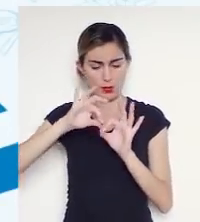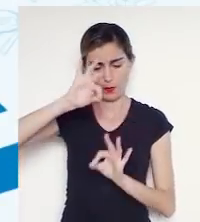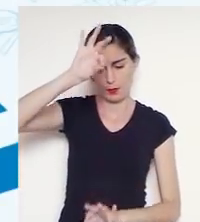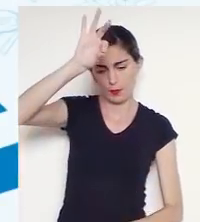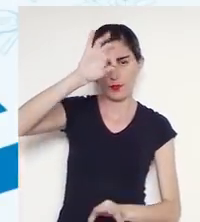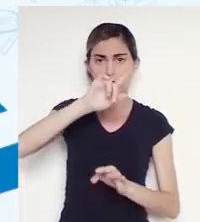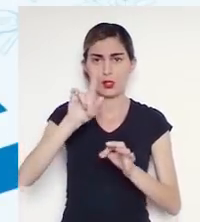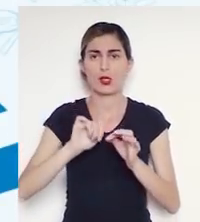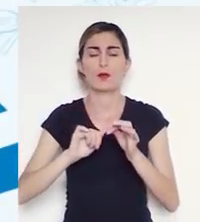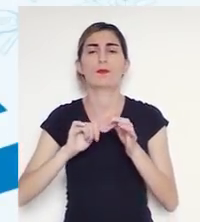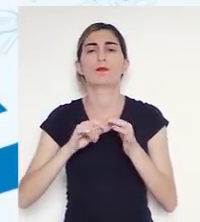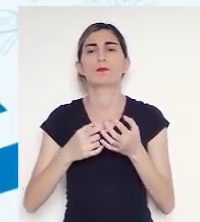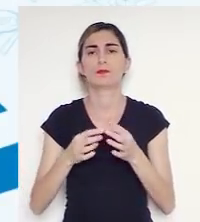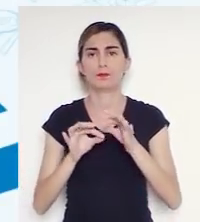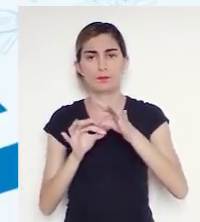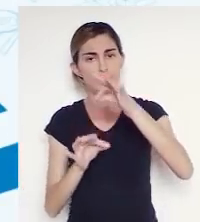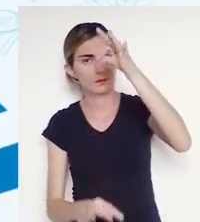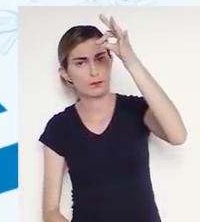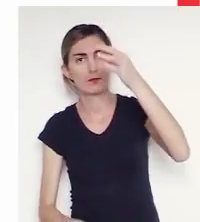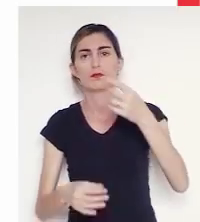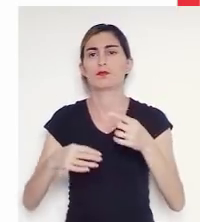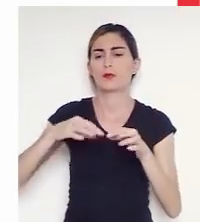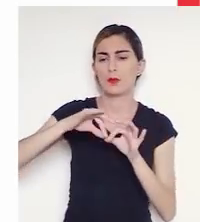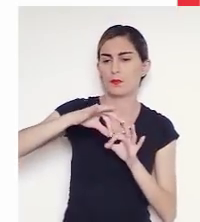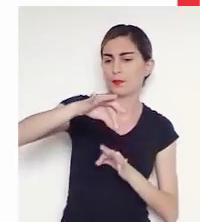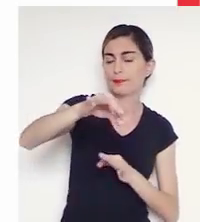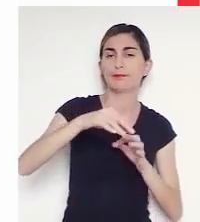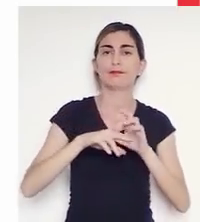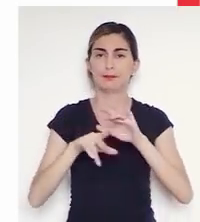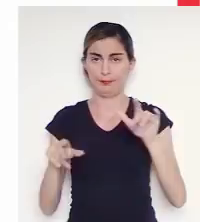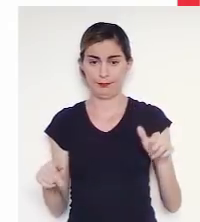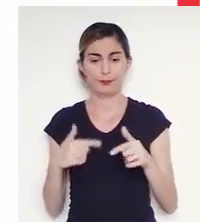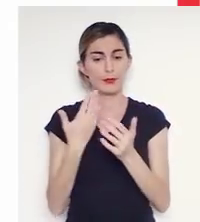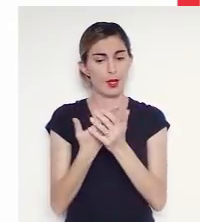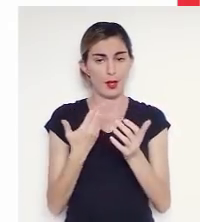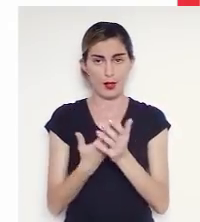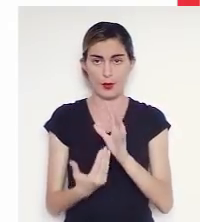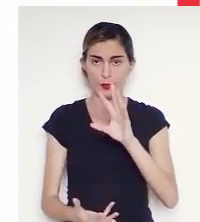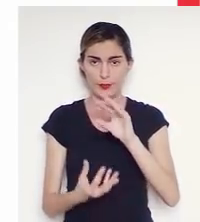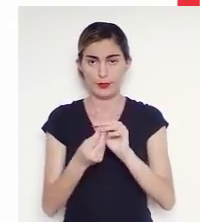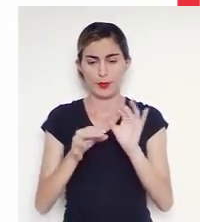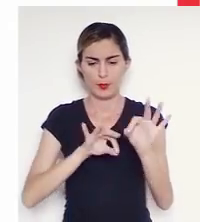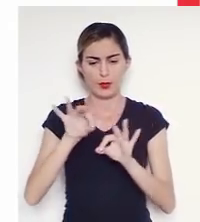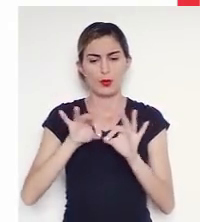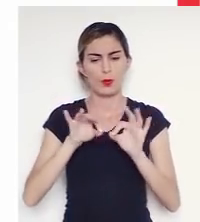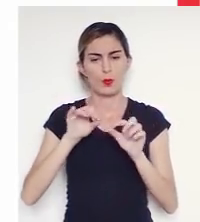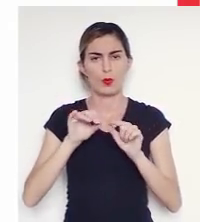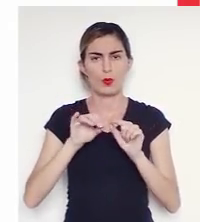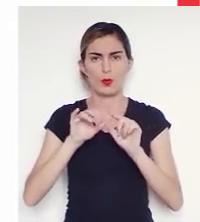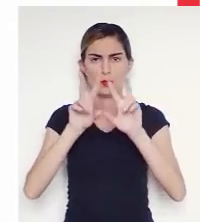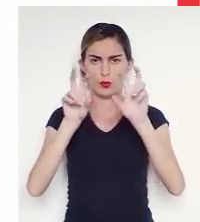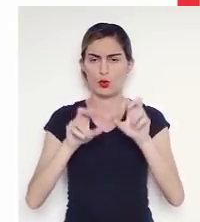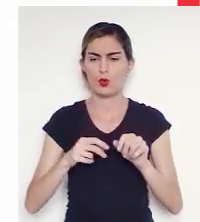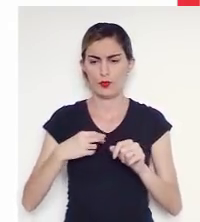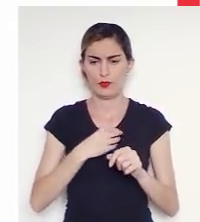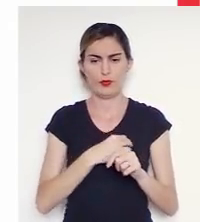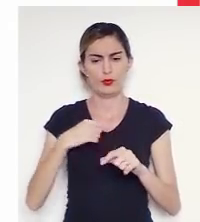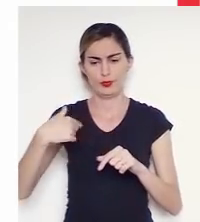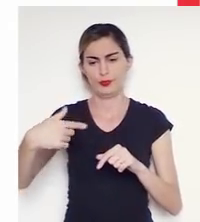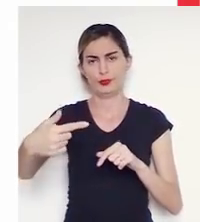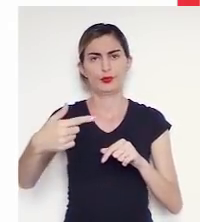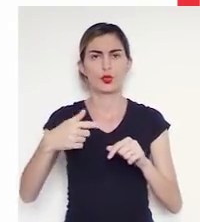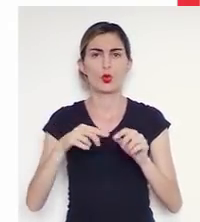suas conversões. Vamos lá, pessoal? Nesta aula, iremos trabalhar a resolução e elaboração de problemas do